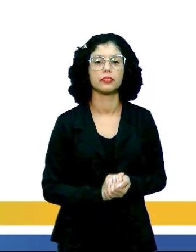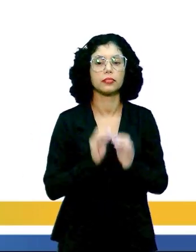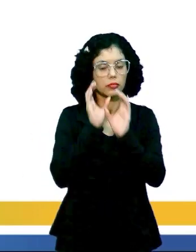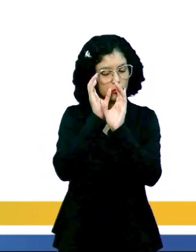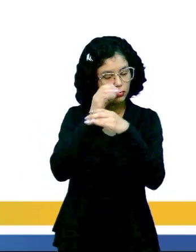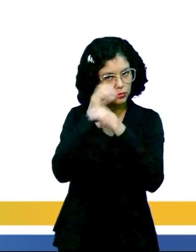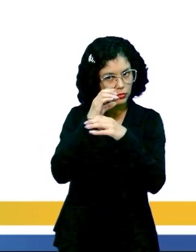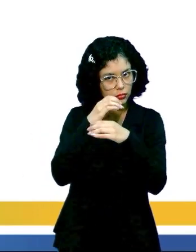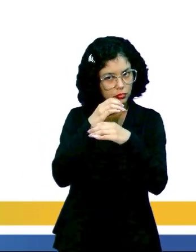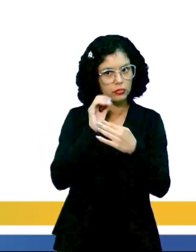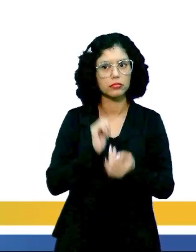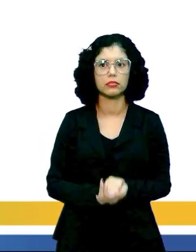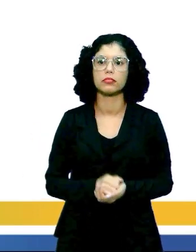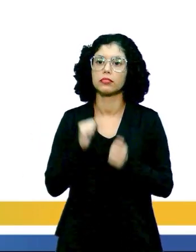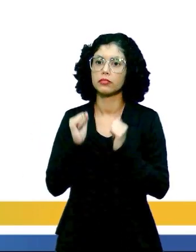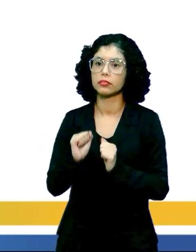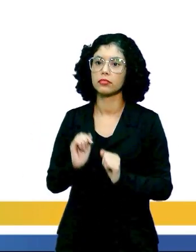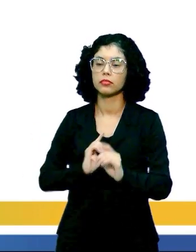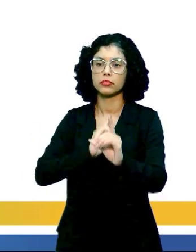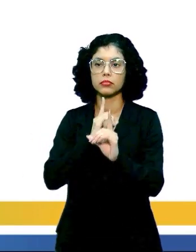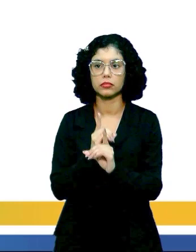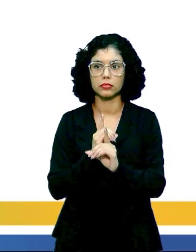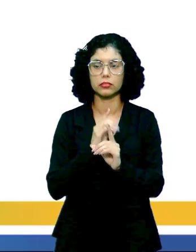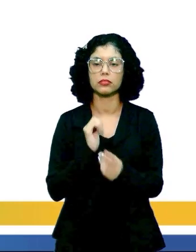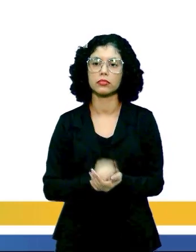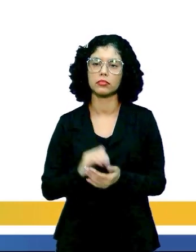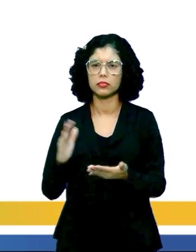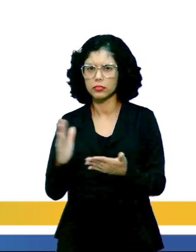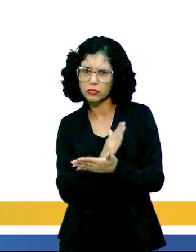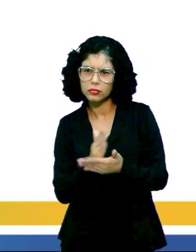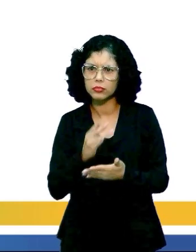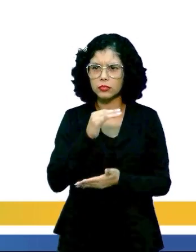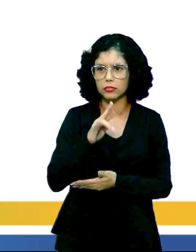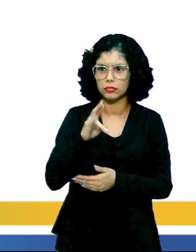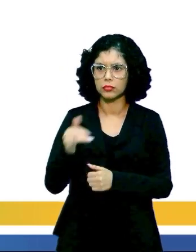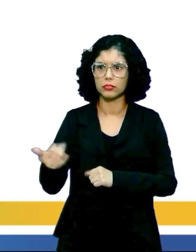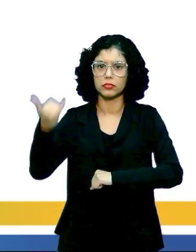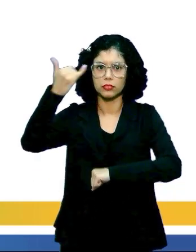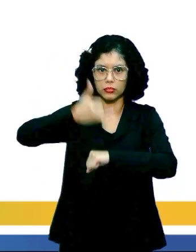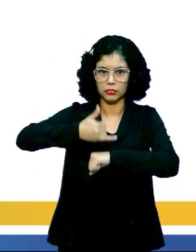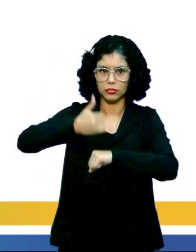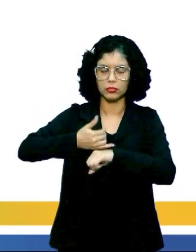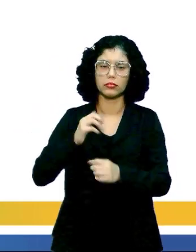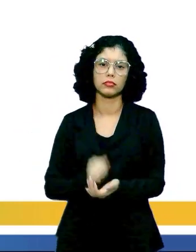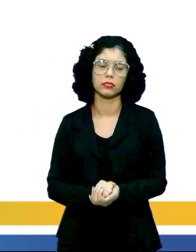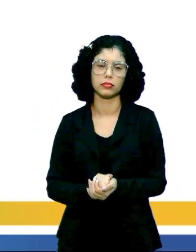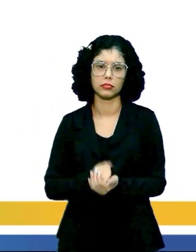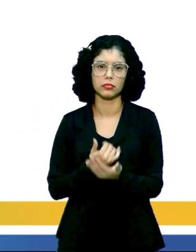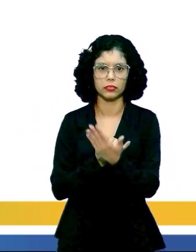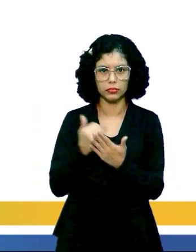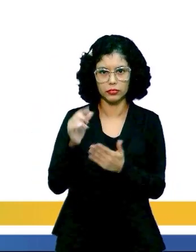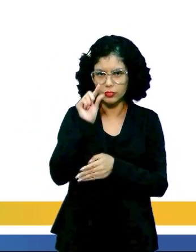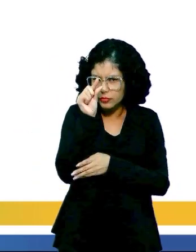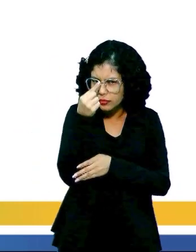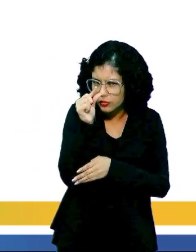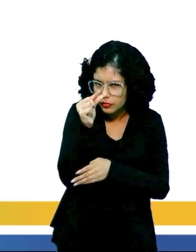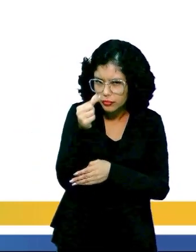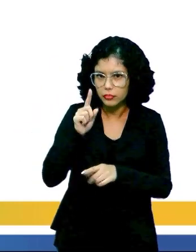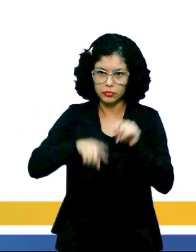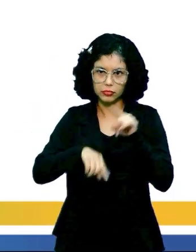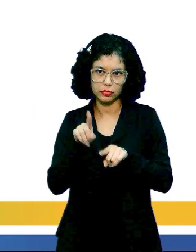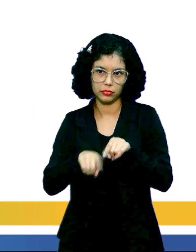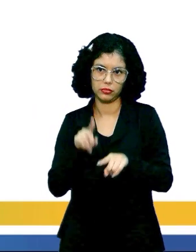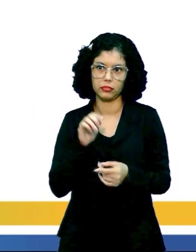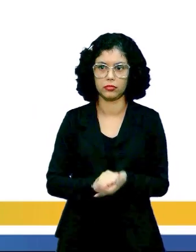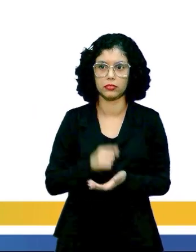seguinte: um teste de laboratório permite identificar alguns cátions metálicos ao introduzir uma pequena quantidade do material